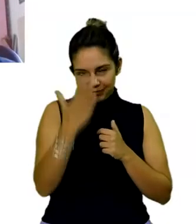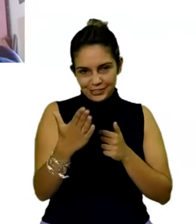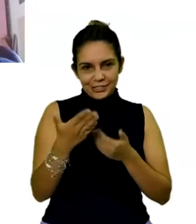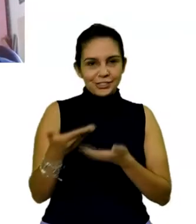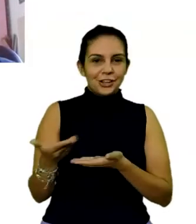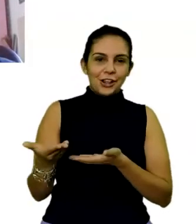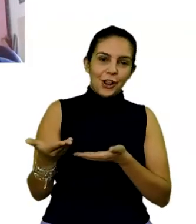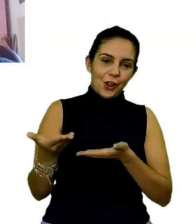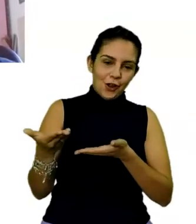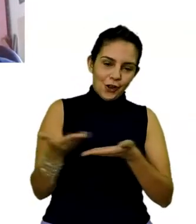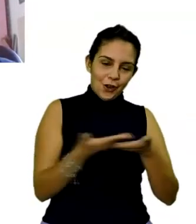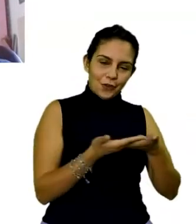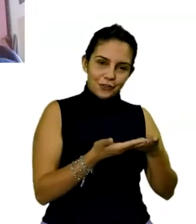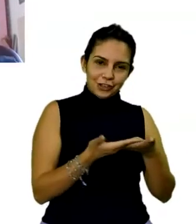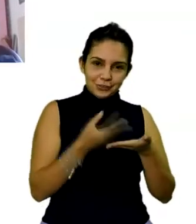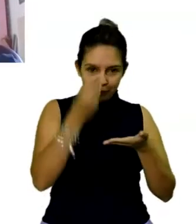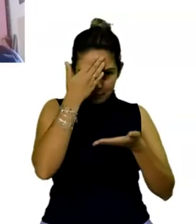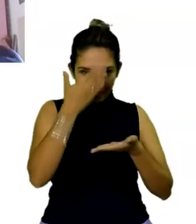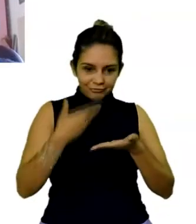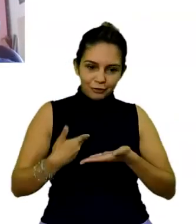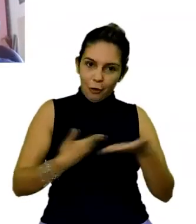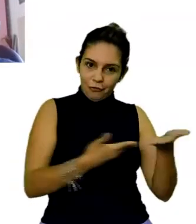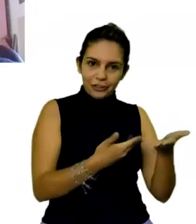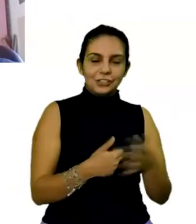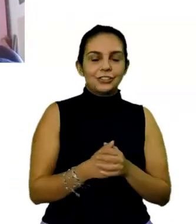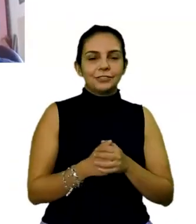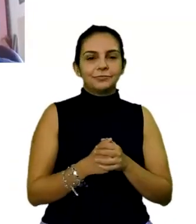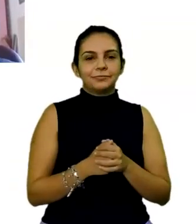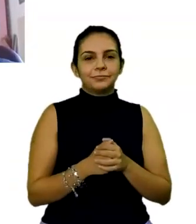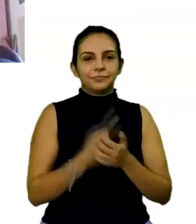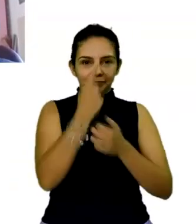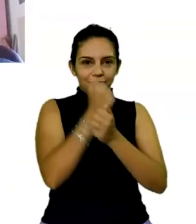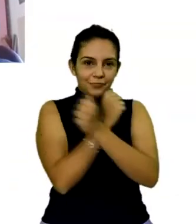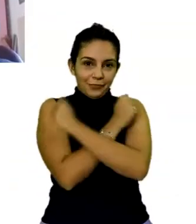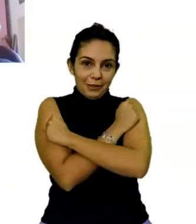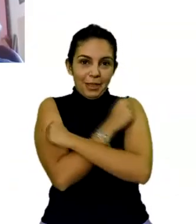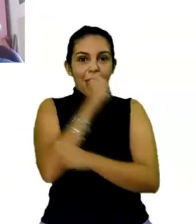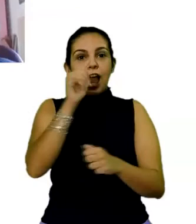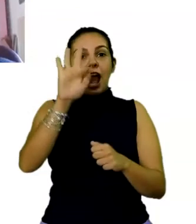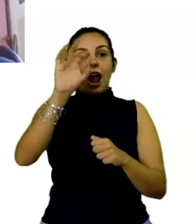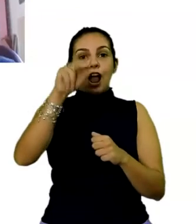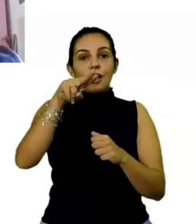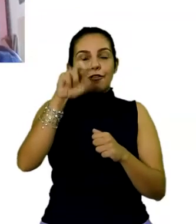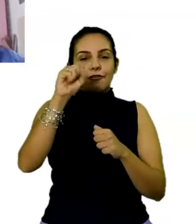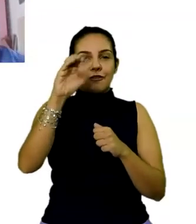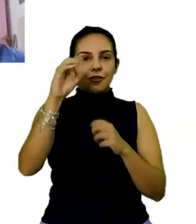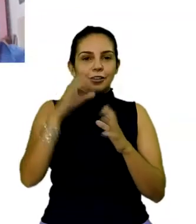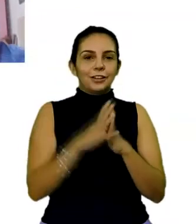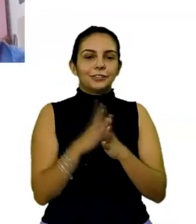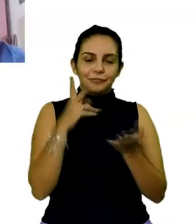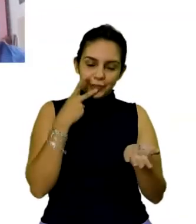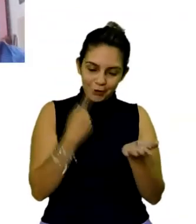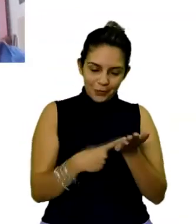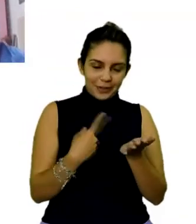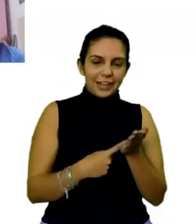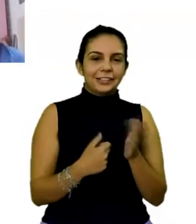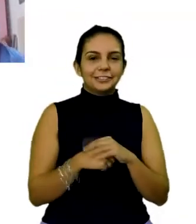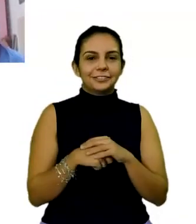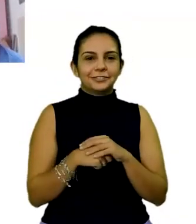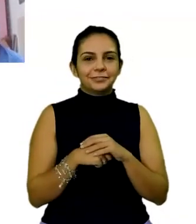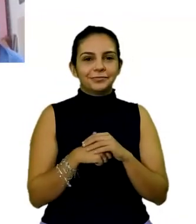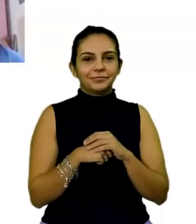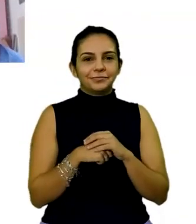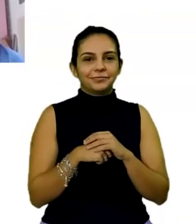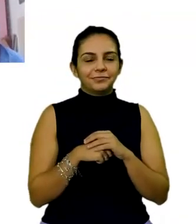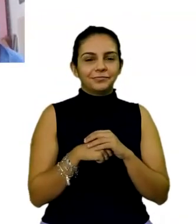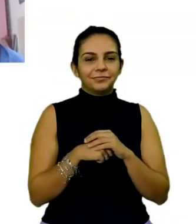pelo convite, foi muito agradável, muito bacana. Um abraço no Afonso. Combinado. Tá